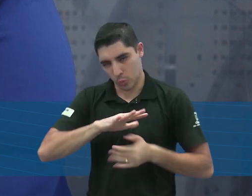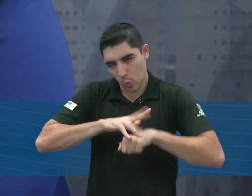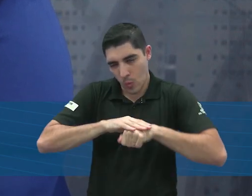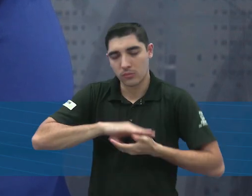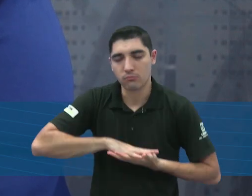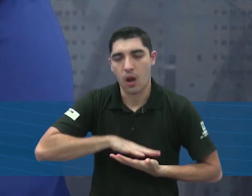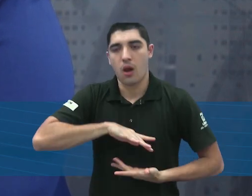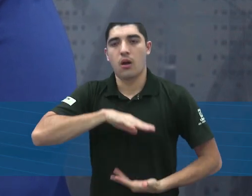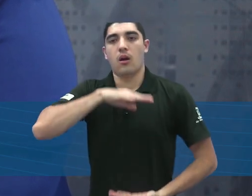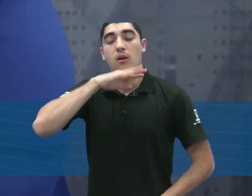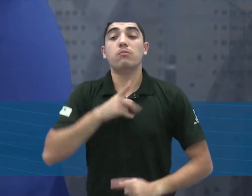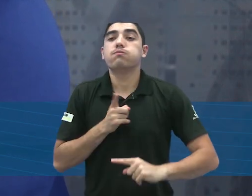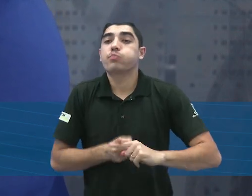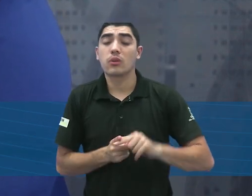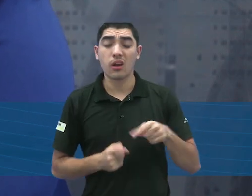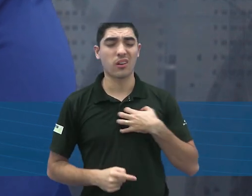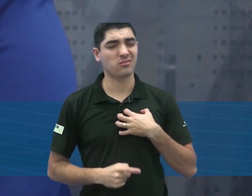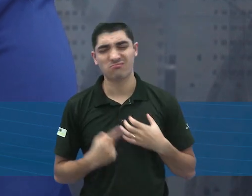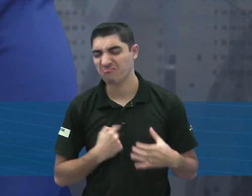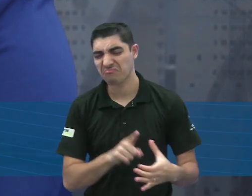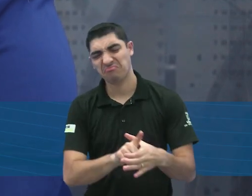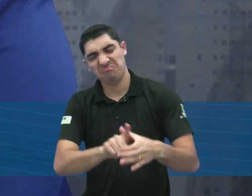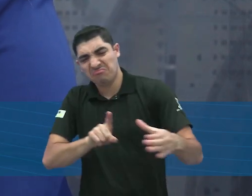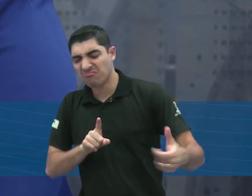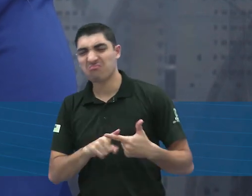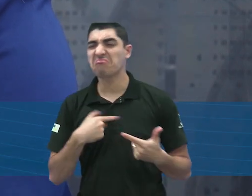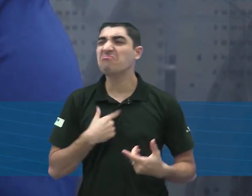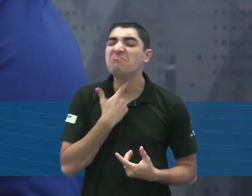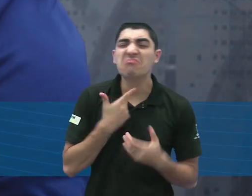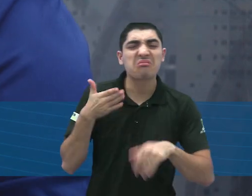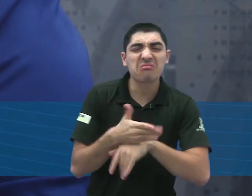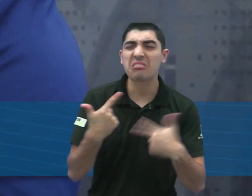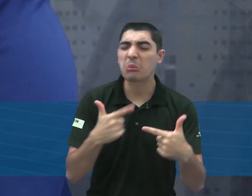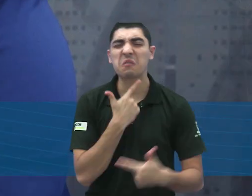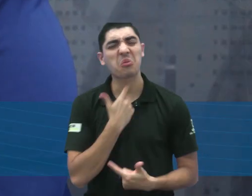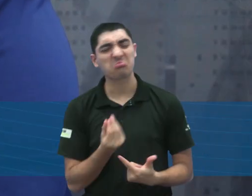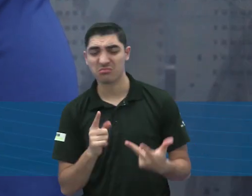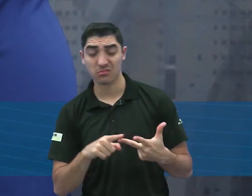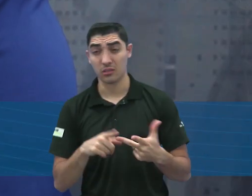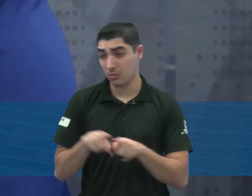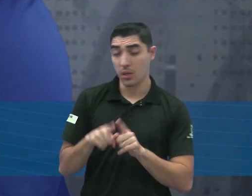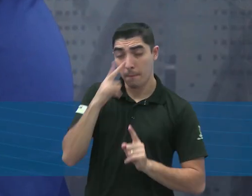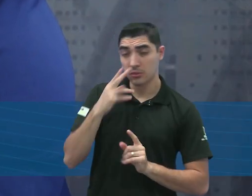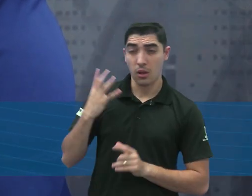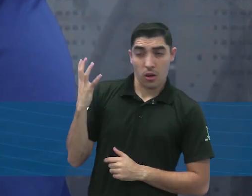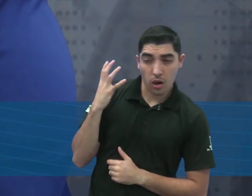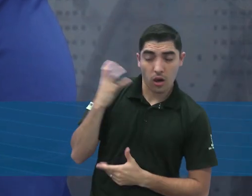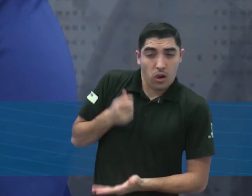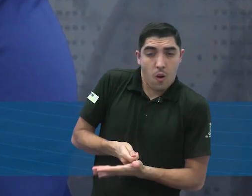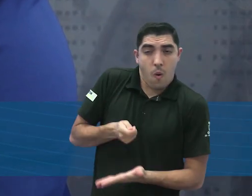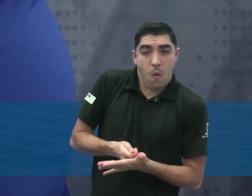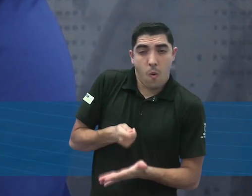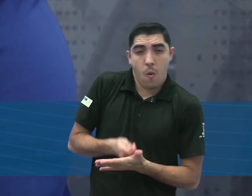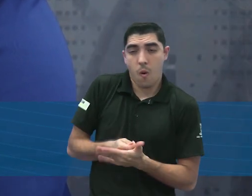muito vinculado a isso. A falta de pertencimento, de propósito no trabalho, o excesso de cobranças, né? Nós falamos até um